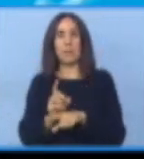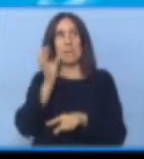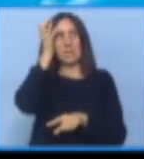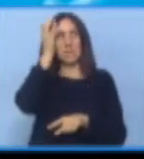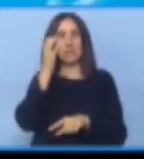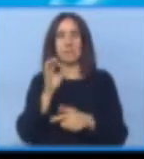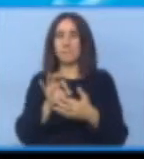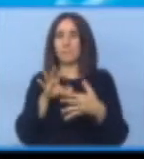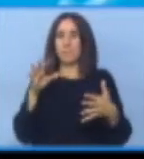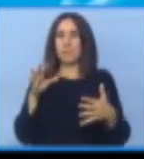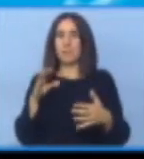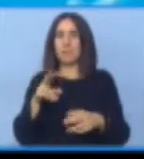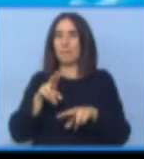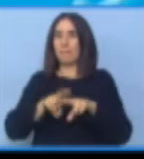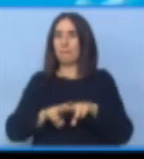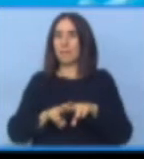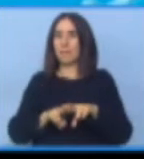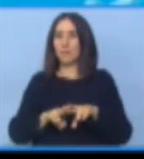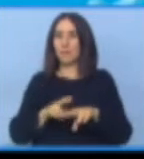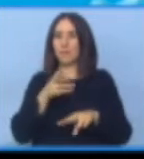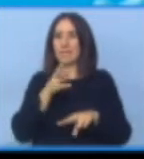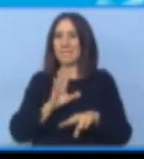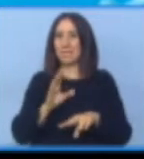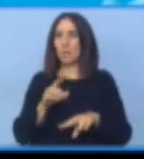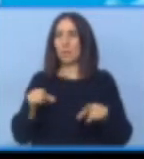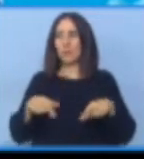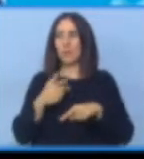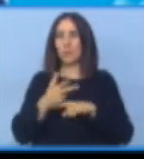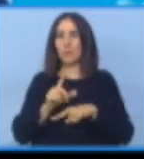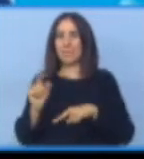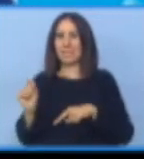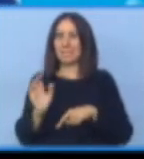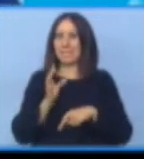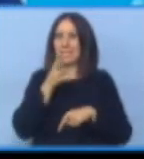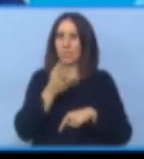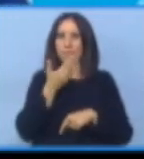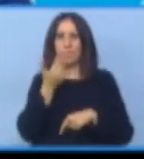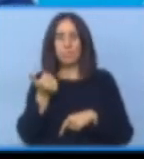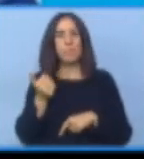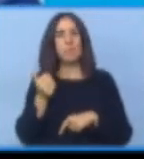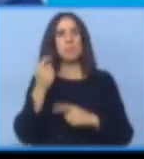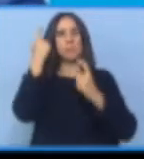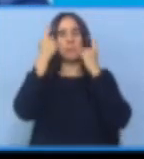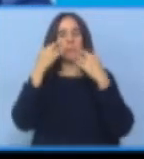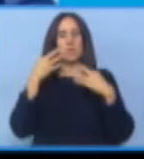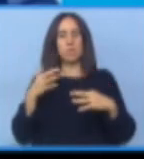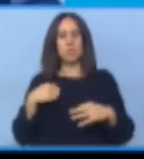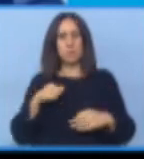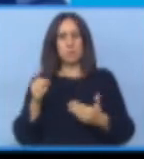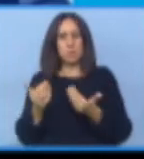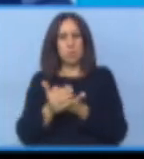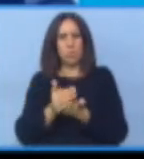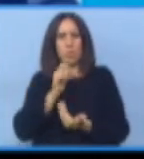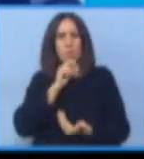seguir, para não ir preso quando sair do estúdio, e foi o pensamento simples de que tu és mortal,